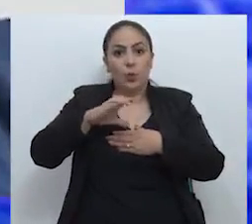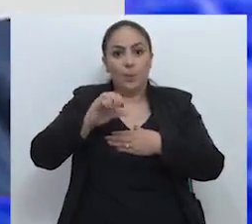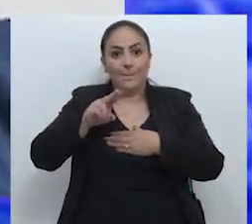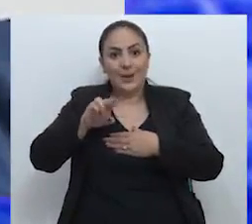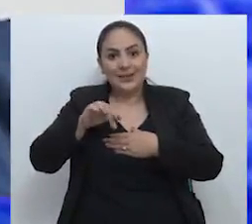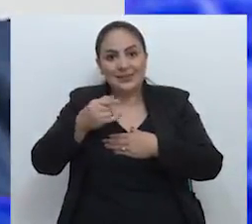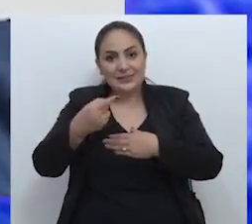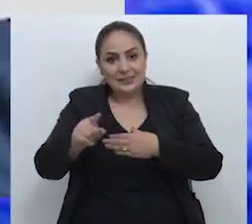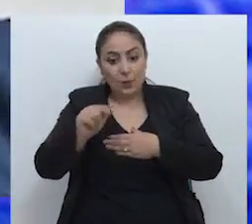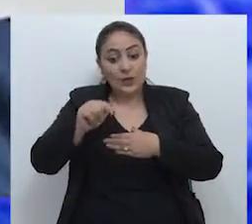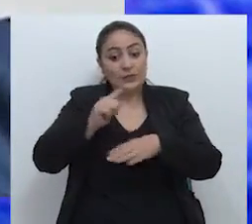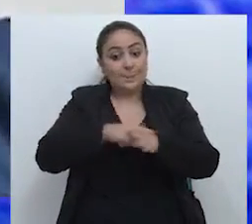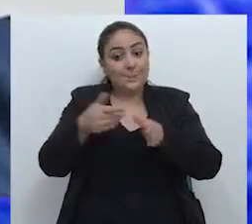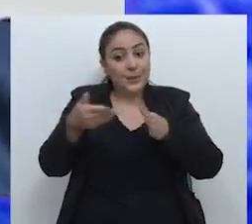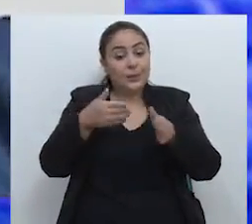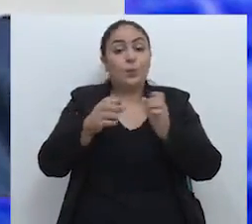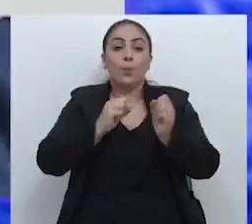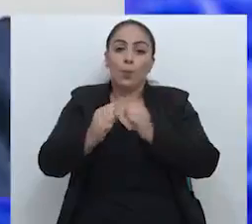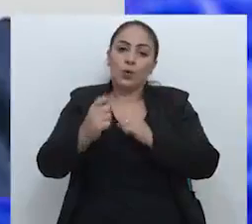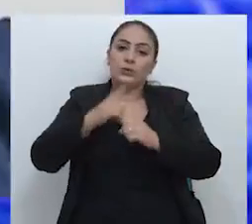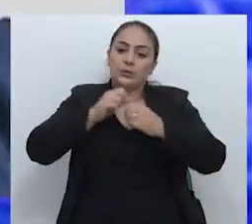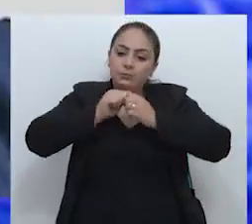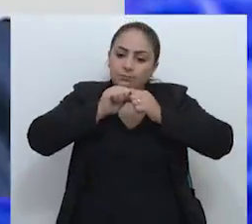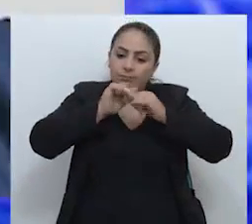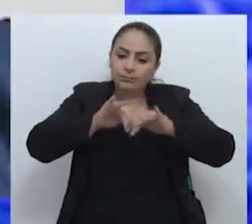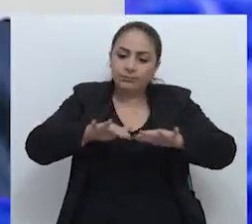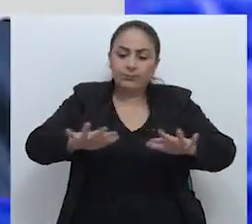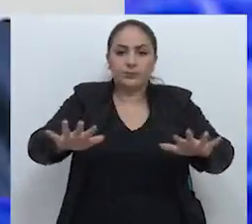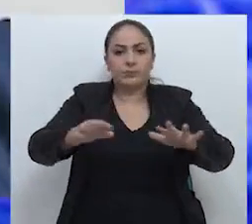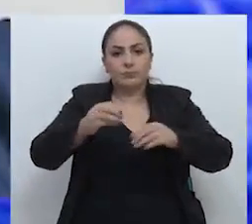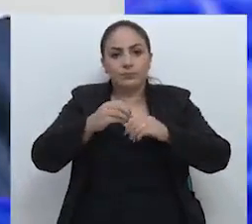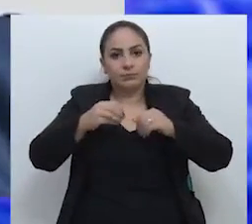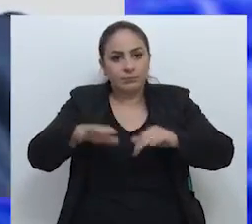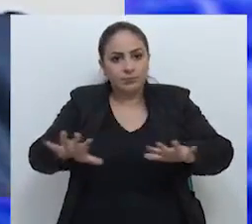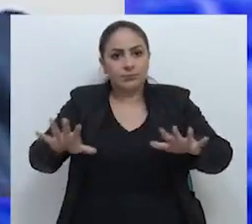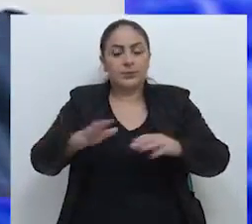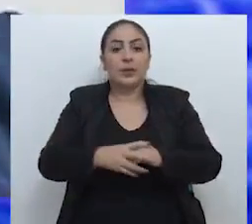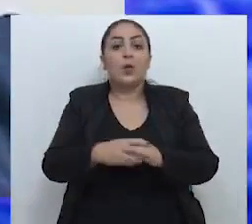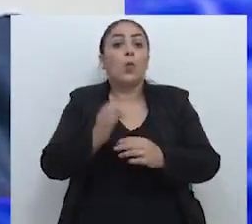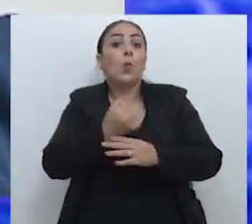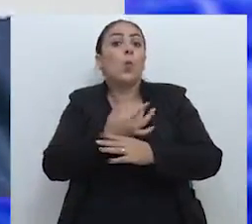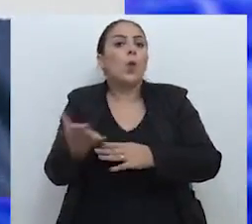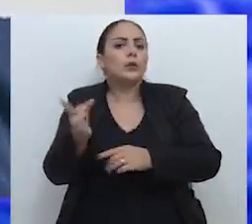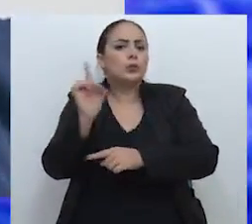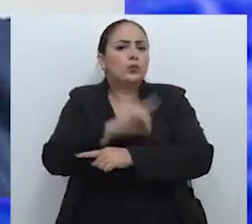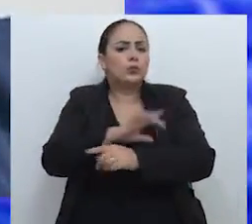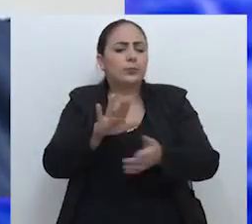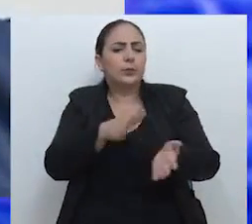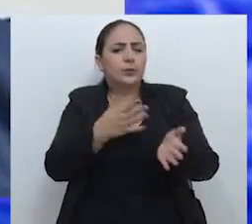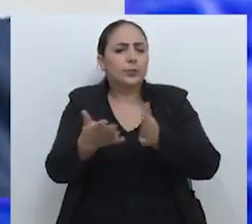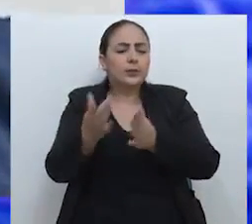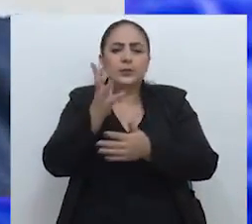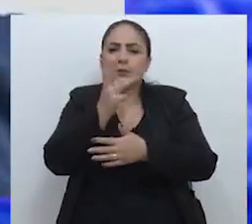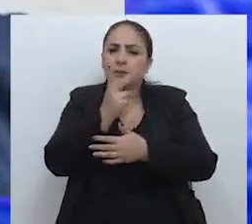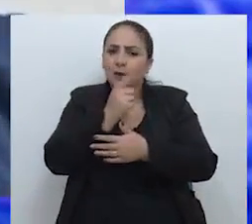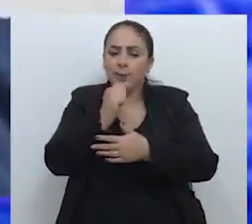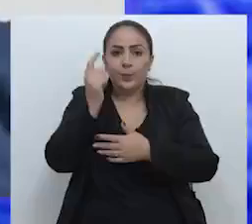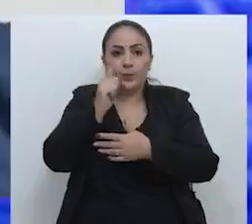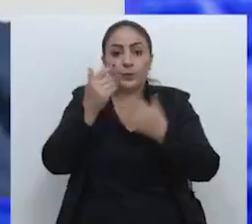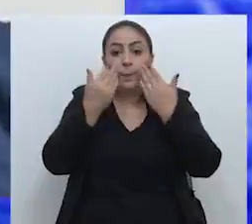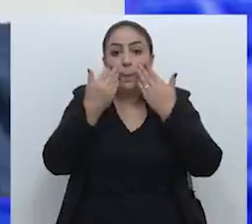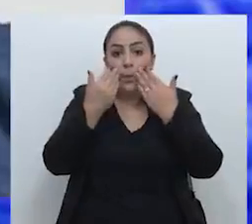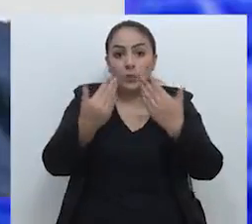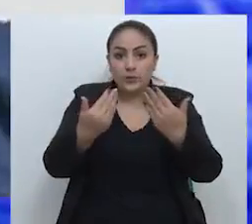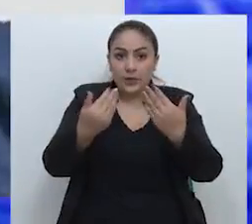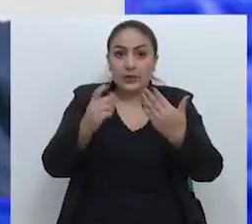e durante esse período pode haver a transmissibilidade, né? Bem, quantos dias, em média, demoram